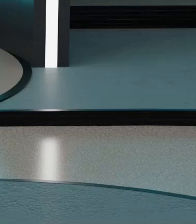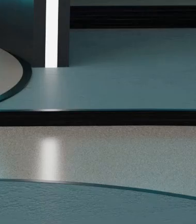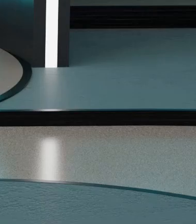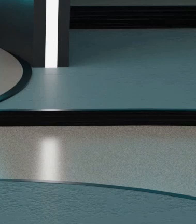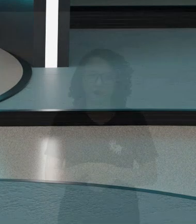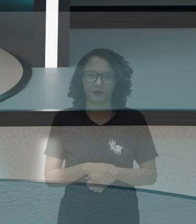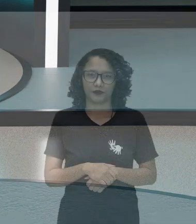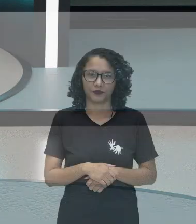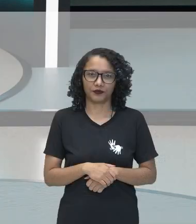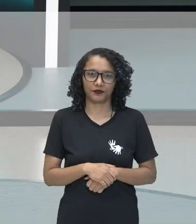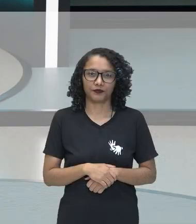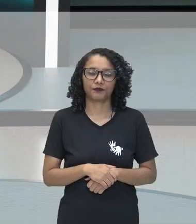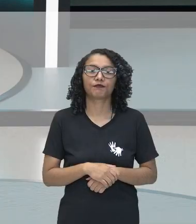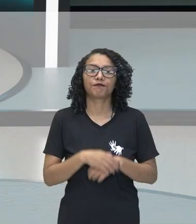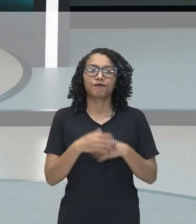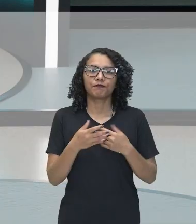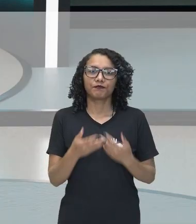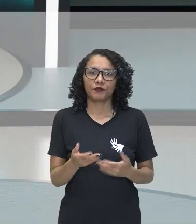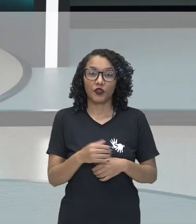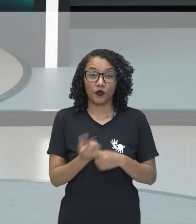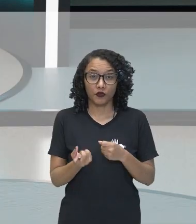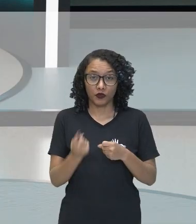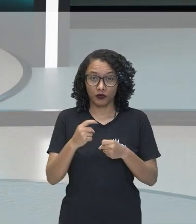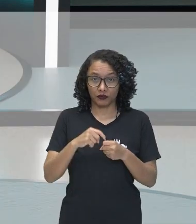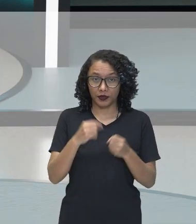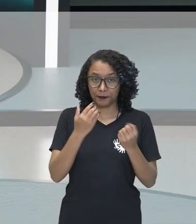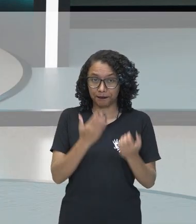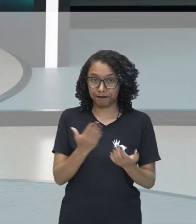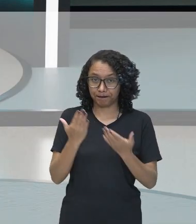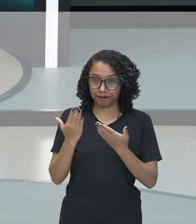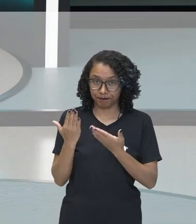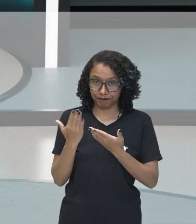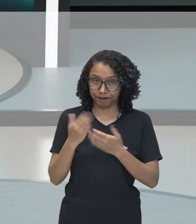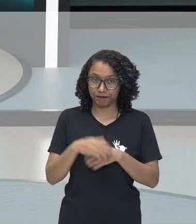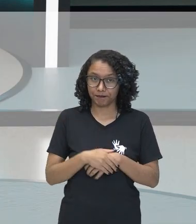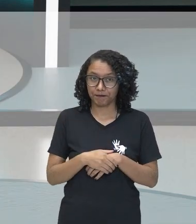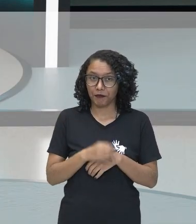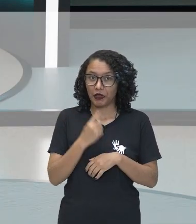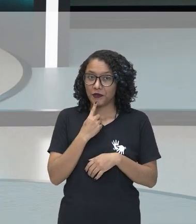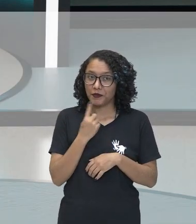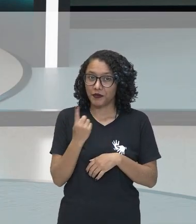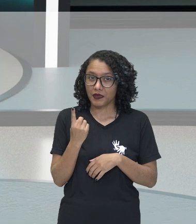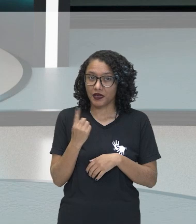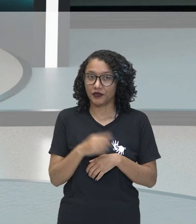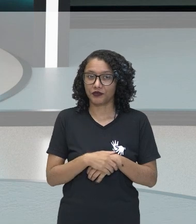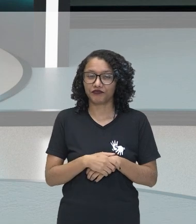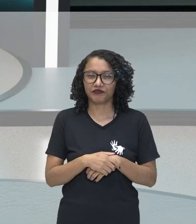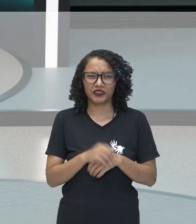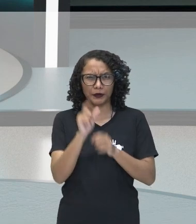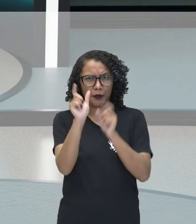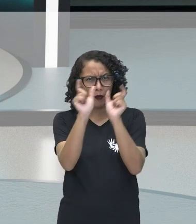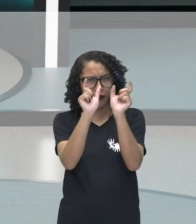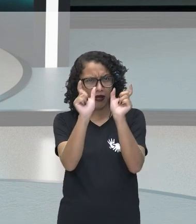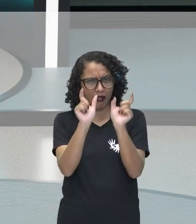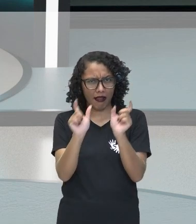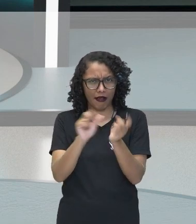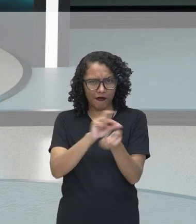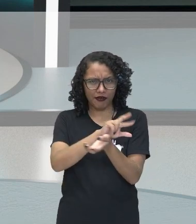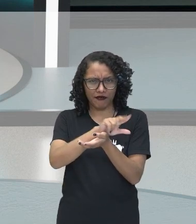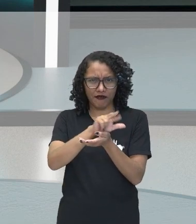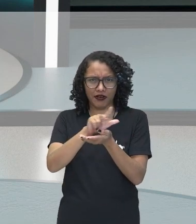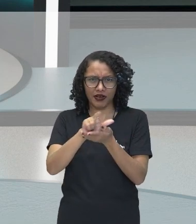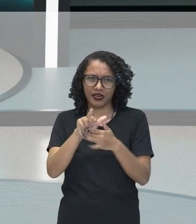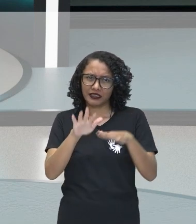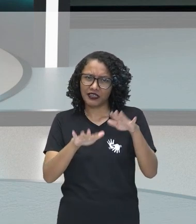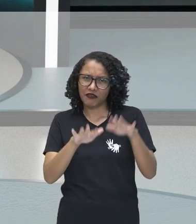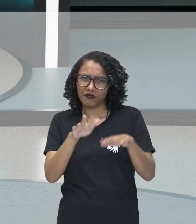E eu já me encontro aqui com vocês ao lado desse inúmero conglomerado de palavras que à primeira vista pode